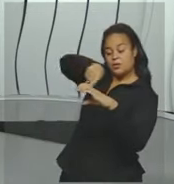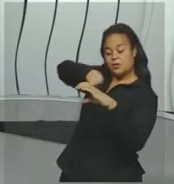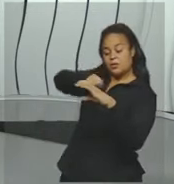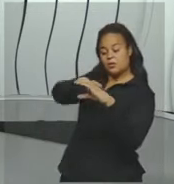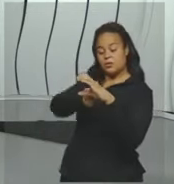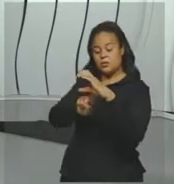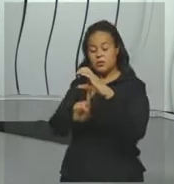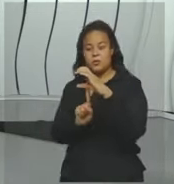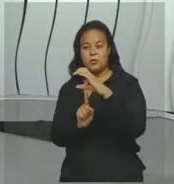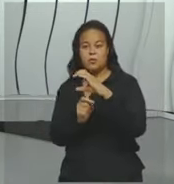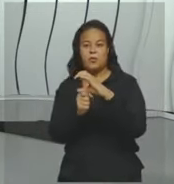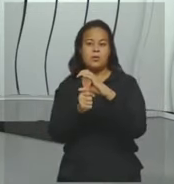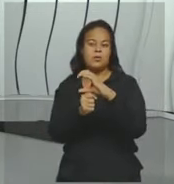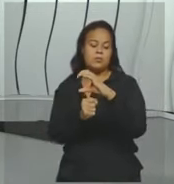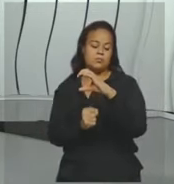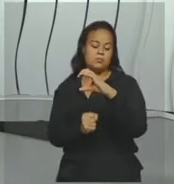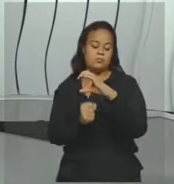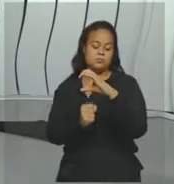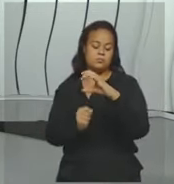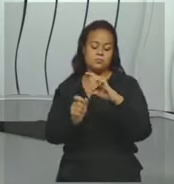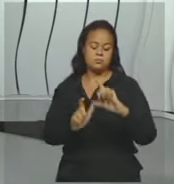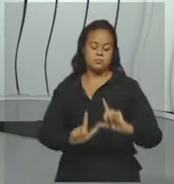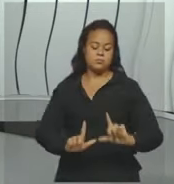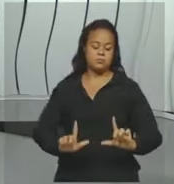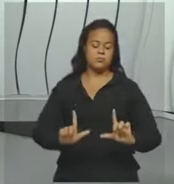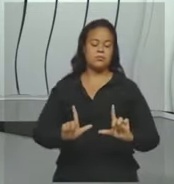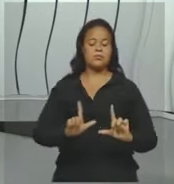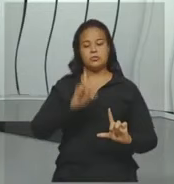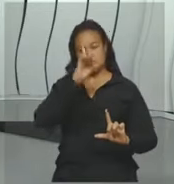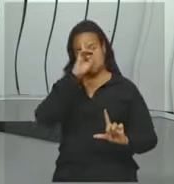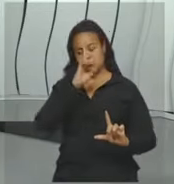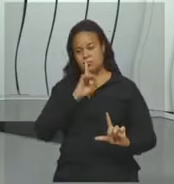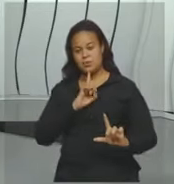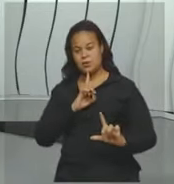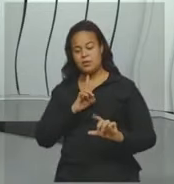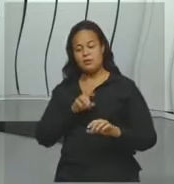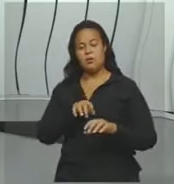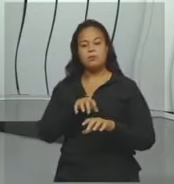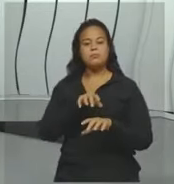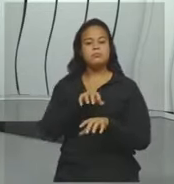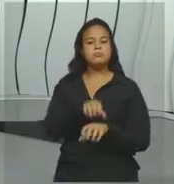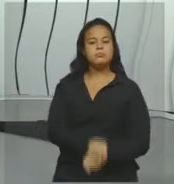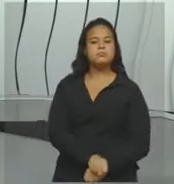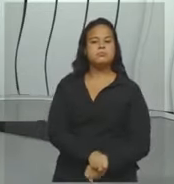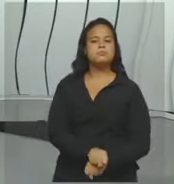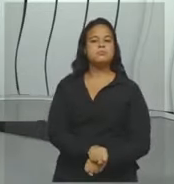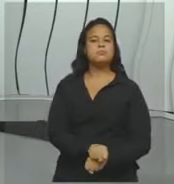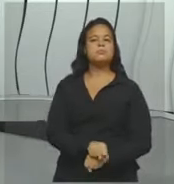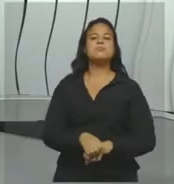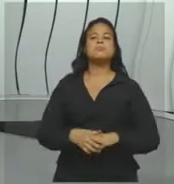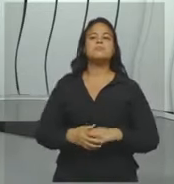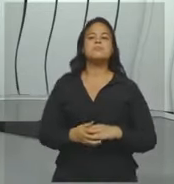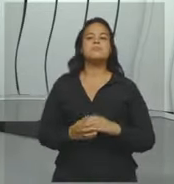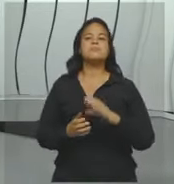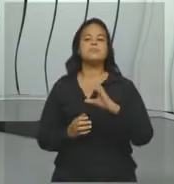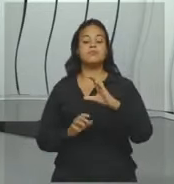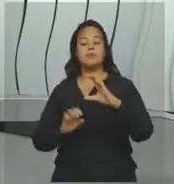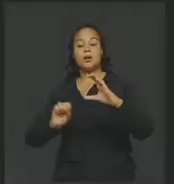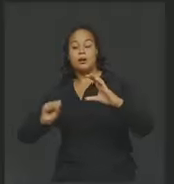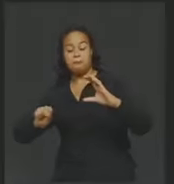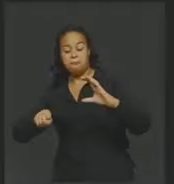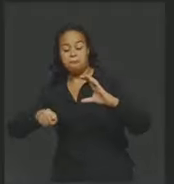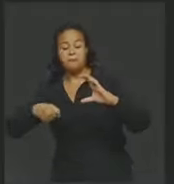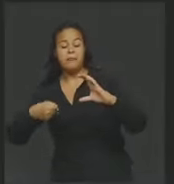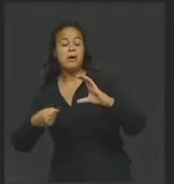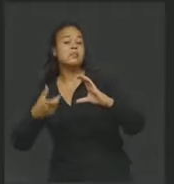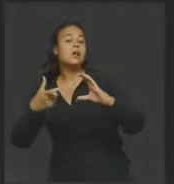essa caixa aqui, no caso, que eu coloquei esse objeto amarelo aqui. E a força que a gente vai estar aplicando é nesse sentido aqui, ó.